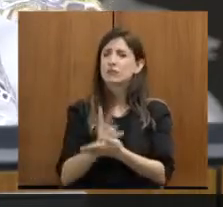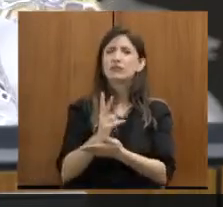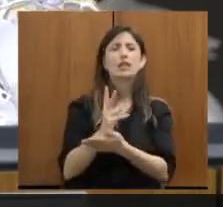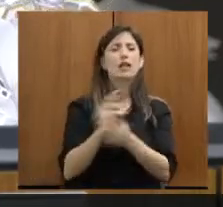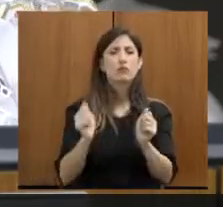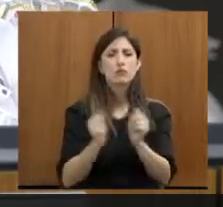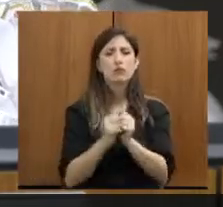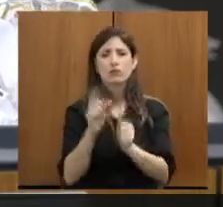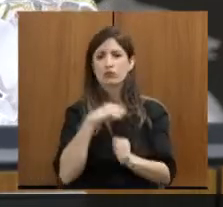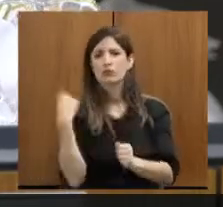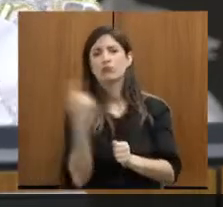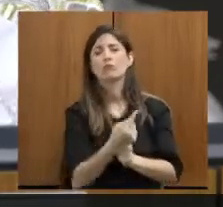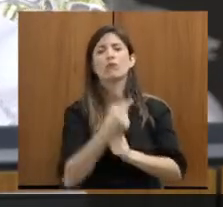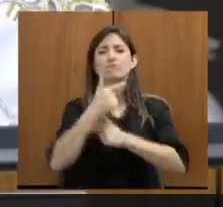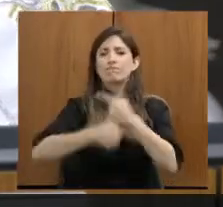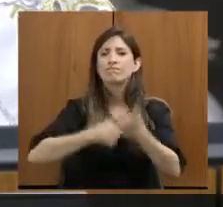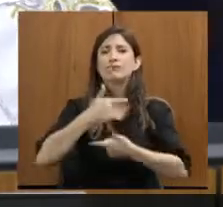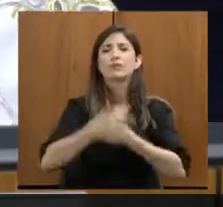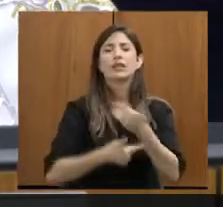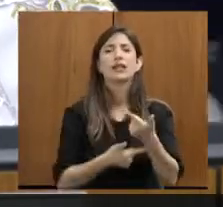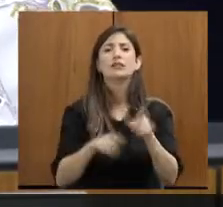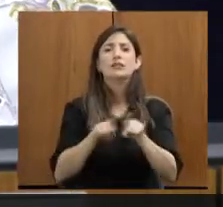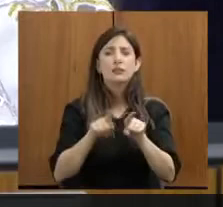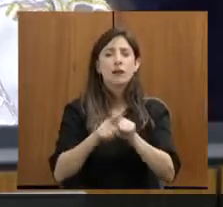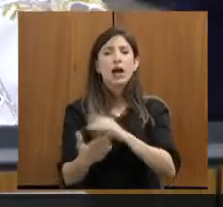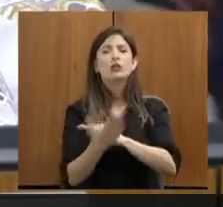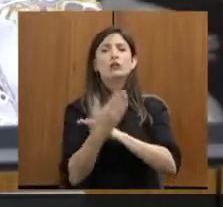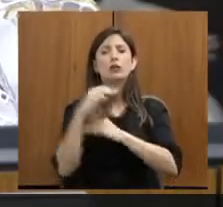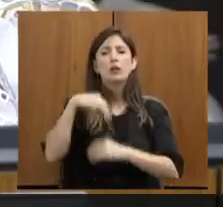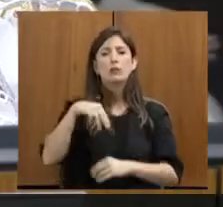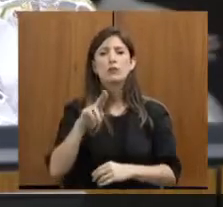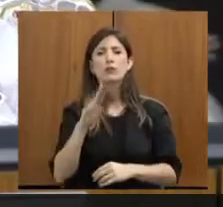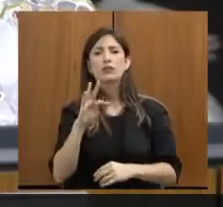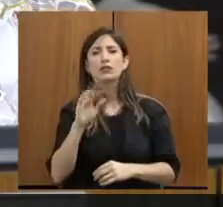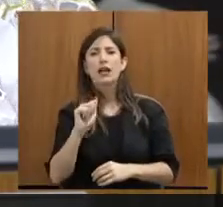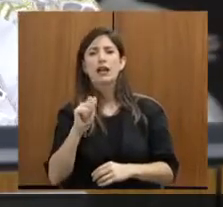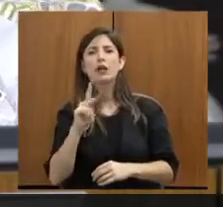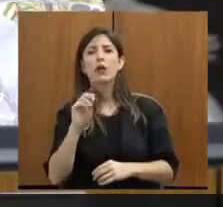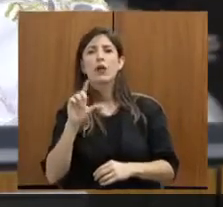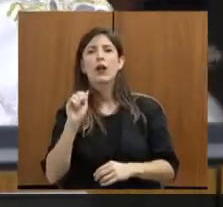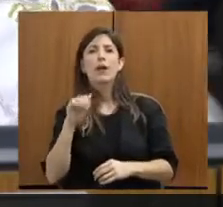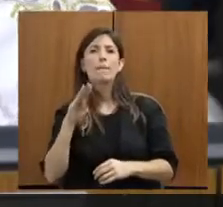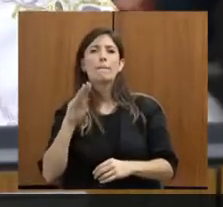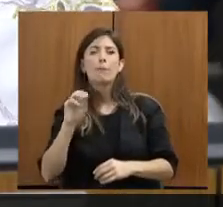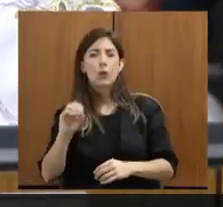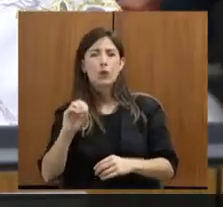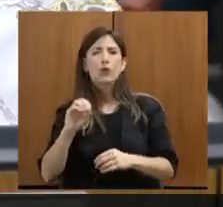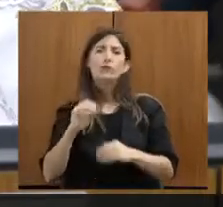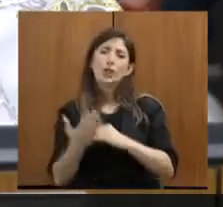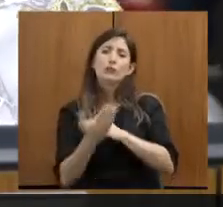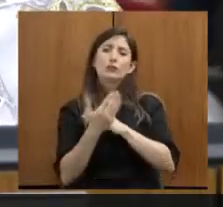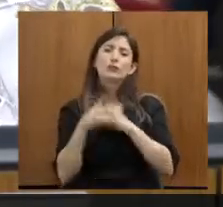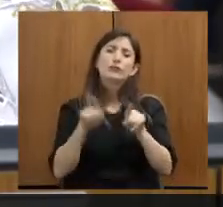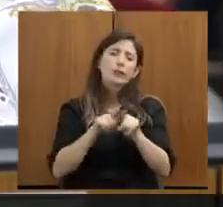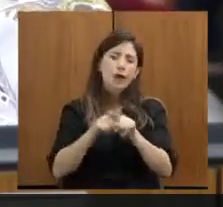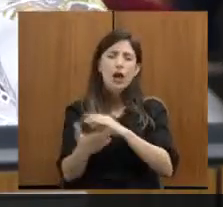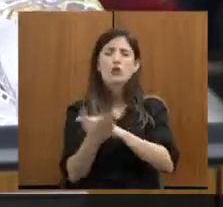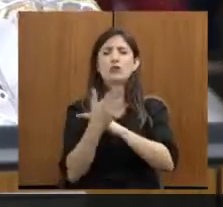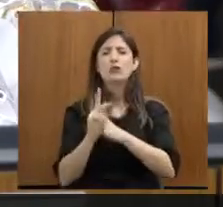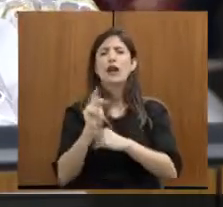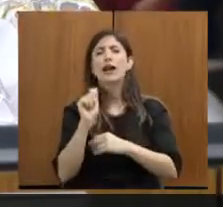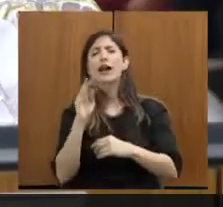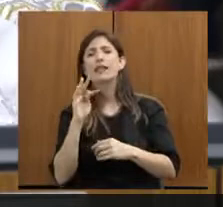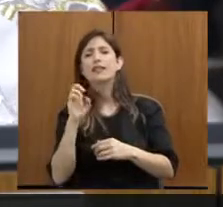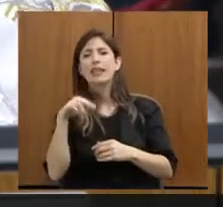nessa guerra com ajuda de mutakalambo que não nos deixa faltar o nosso pão e com ajuda de que atender pelo com as